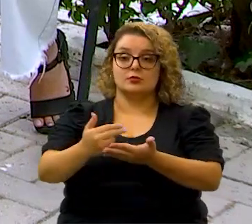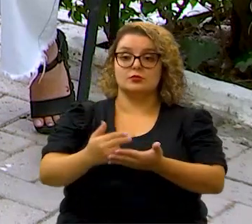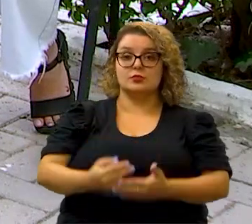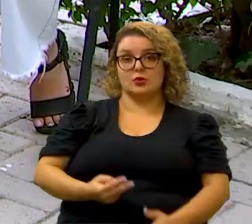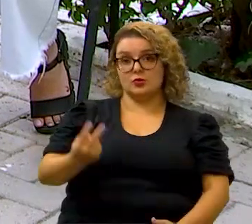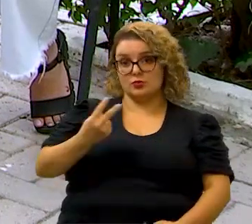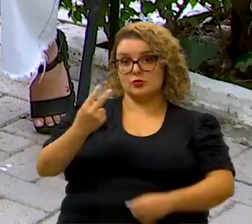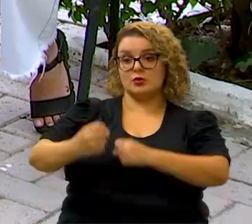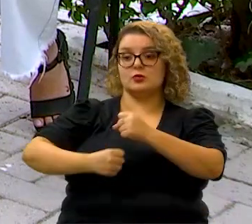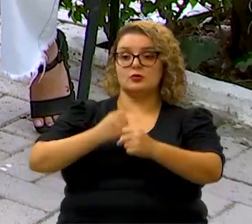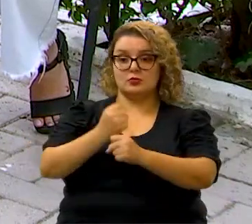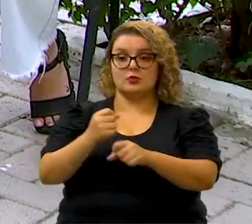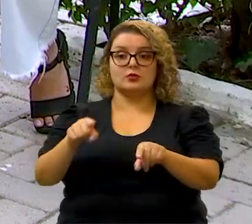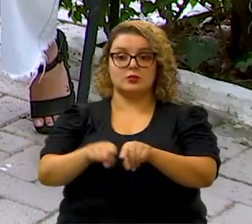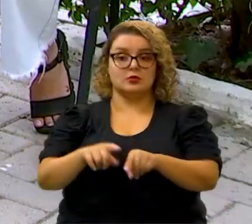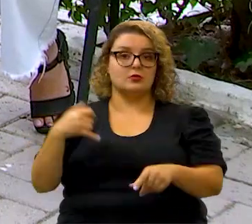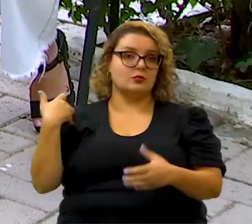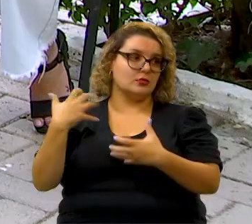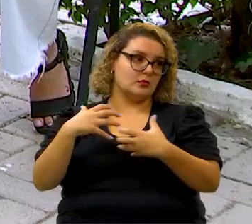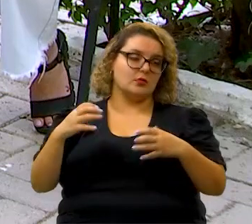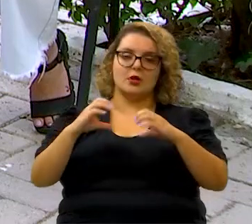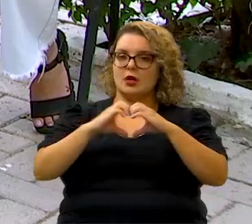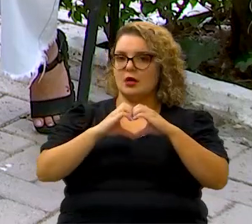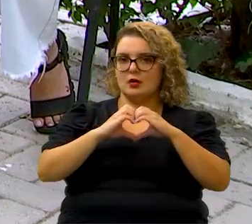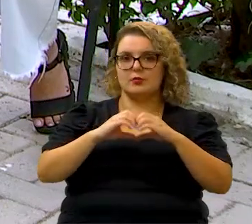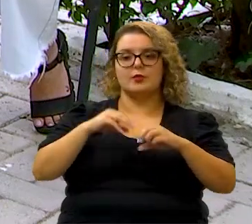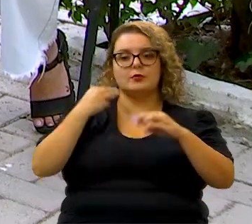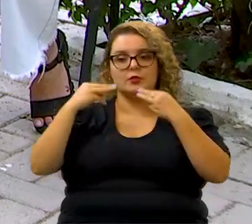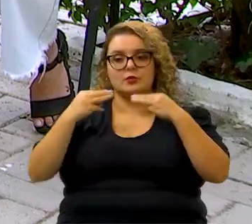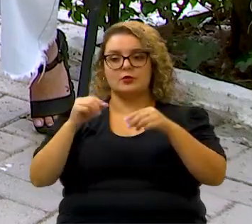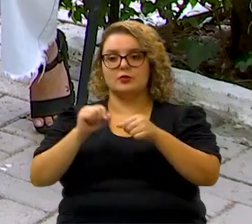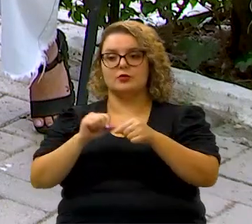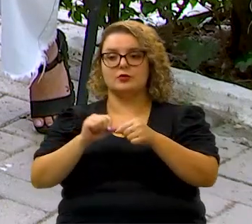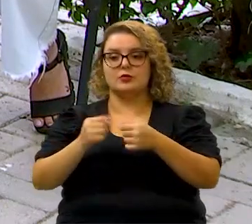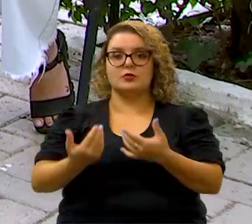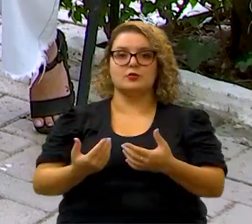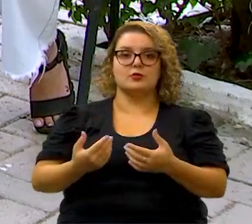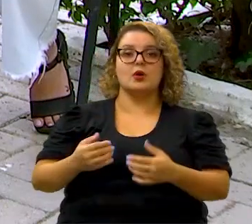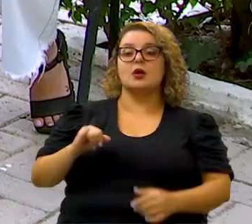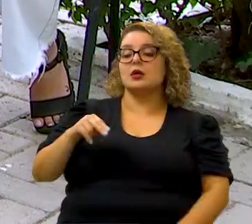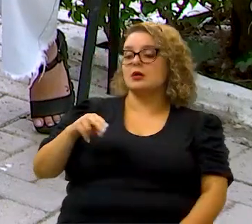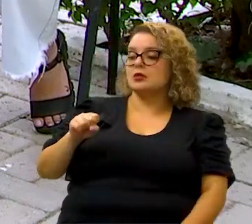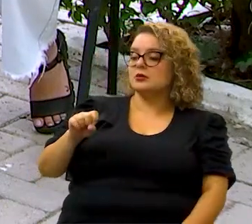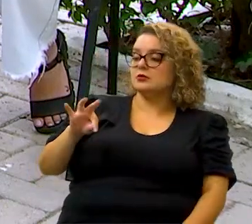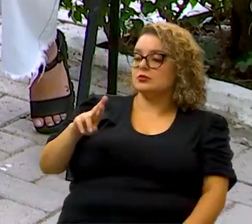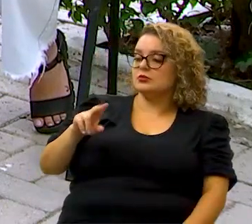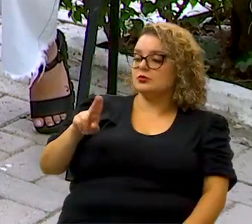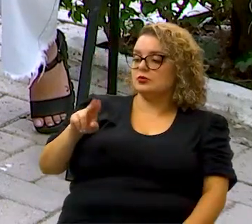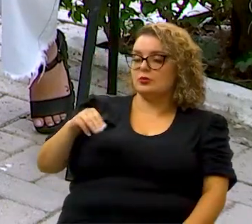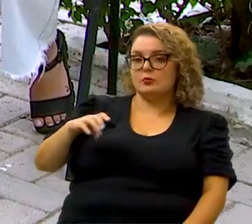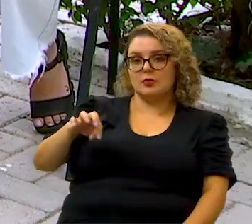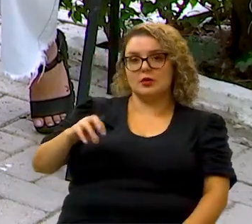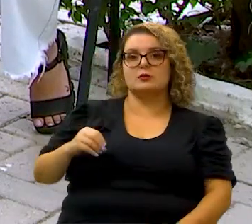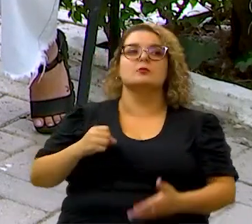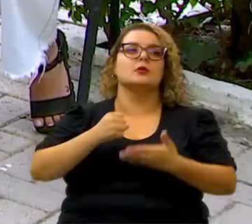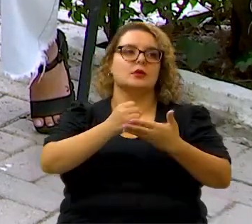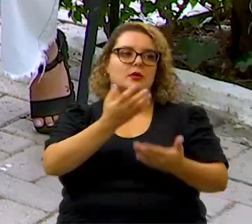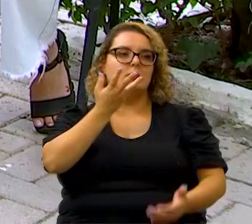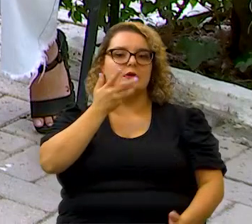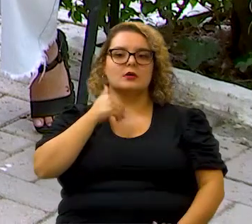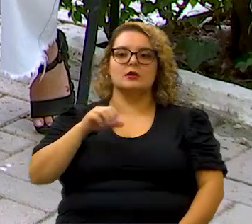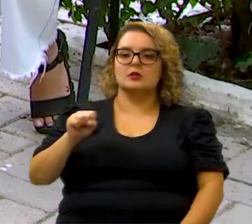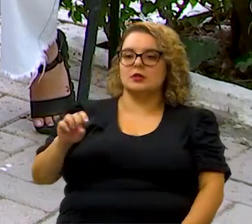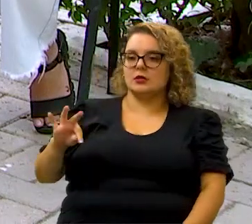cartas e desenho. O segundo ano também, como os idosos amam música, eles fizeram uns instrumentos musicais e a gente